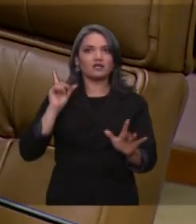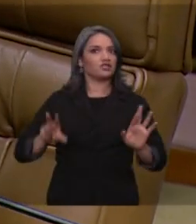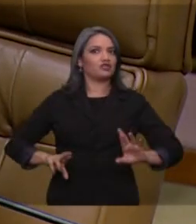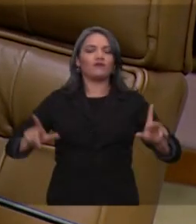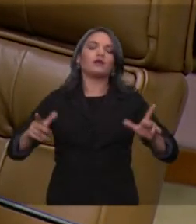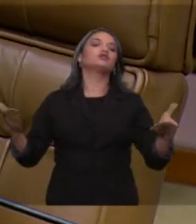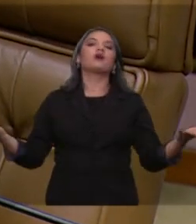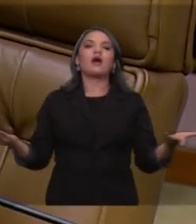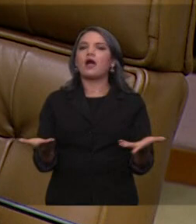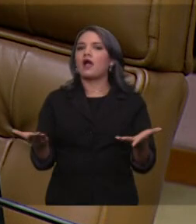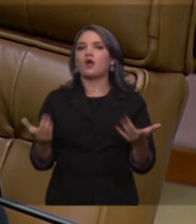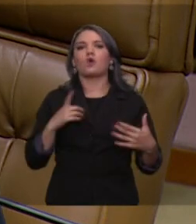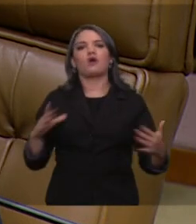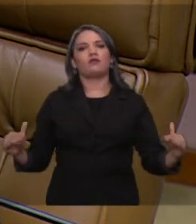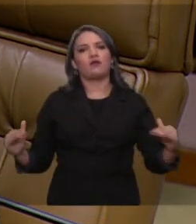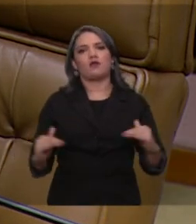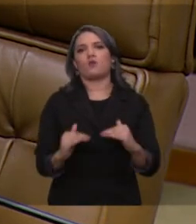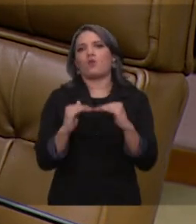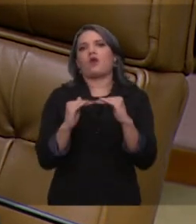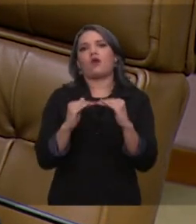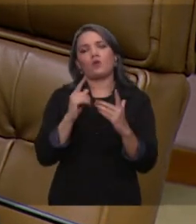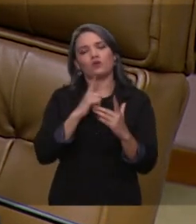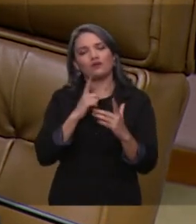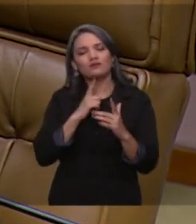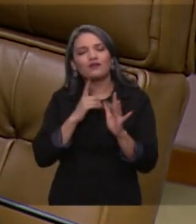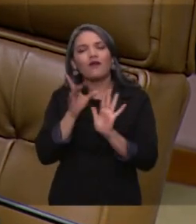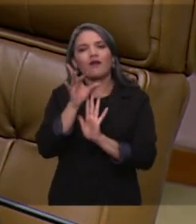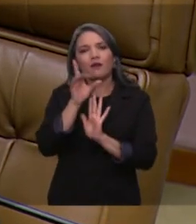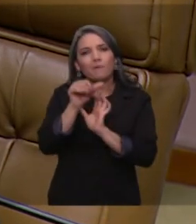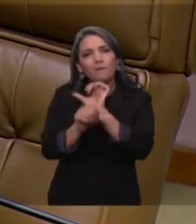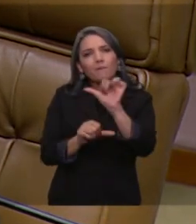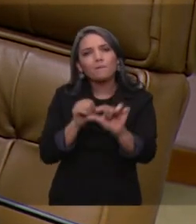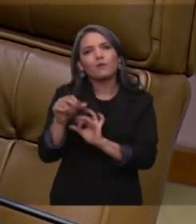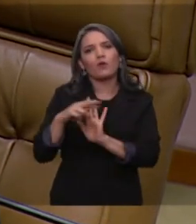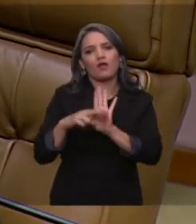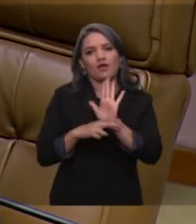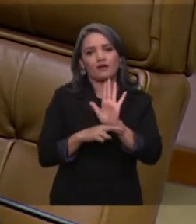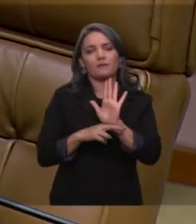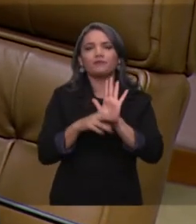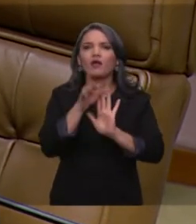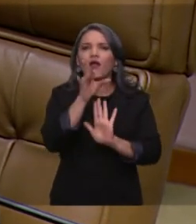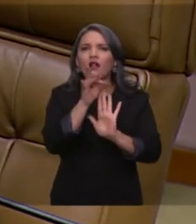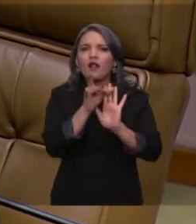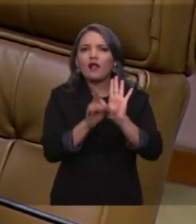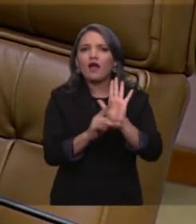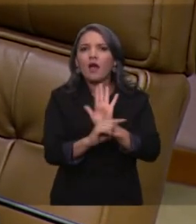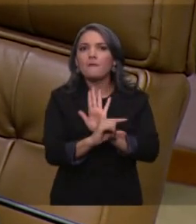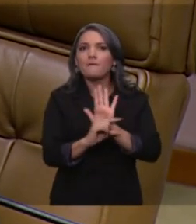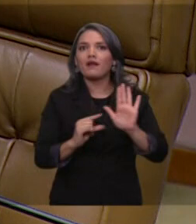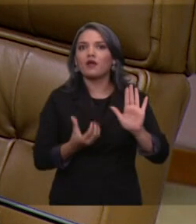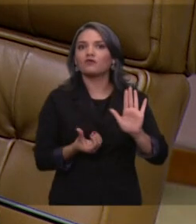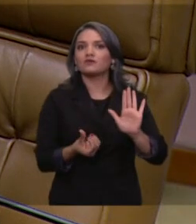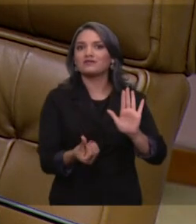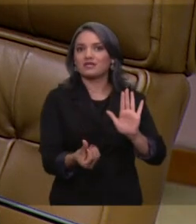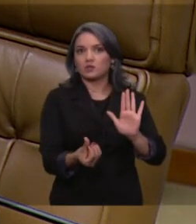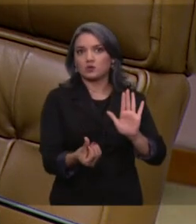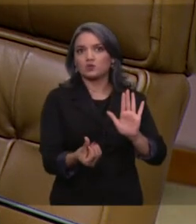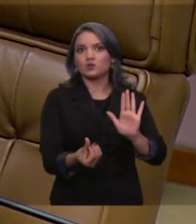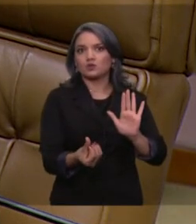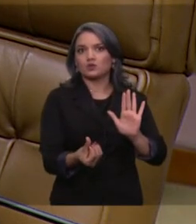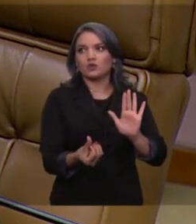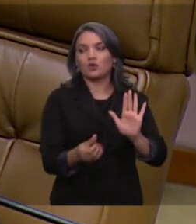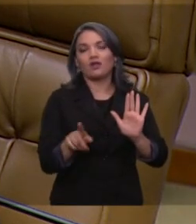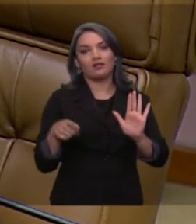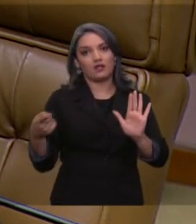mais digno dessa questão. E previu, no parágrafo 6º, que depois foi alterado pela emenda